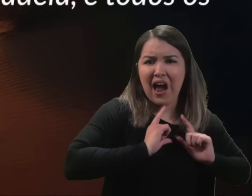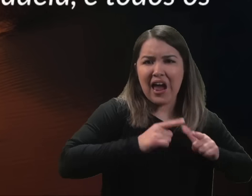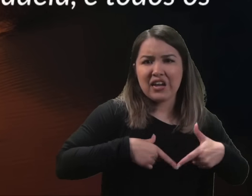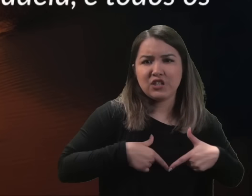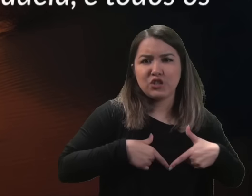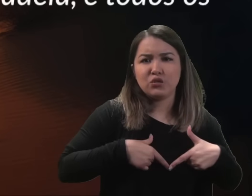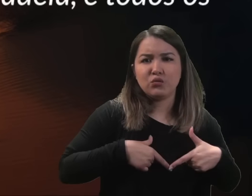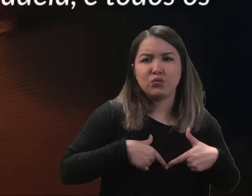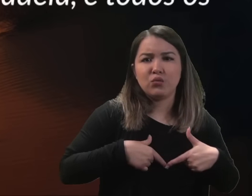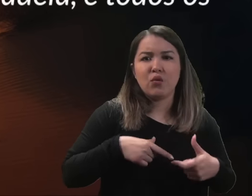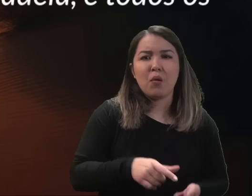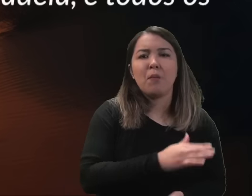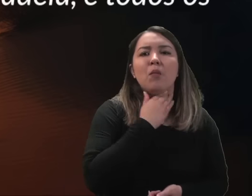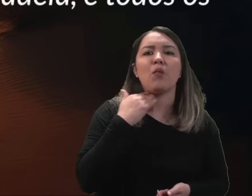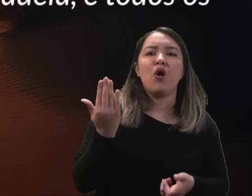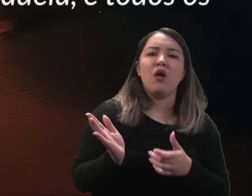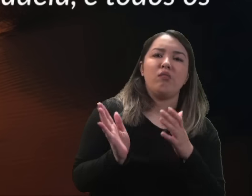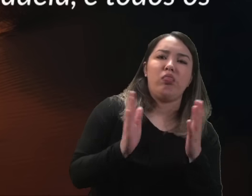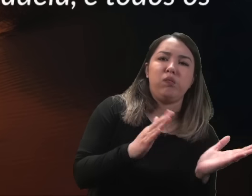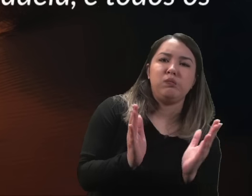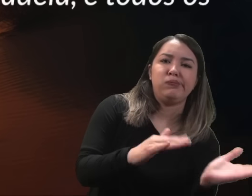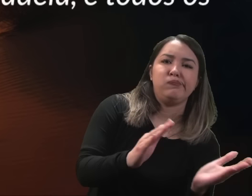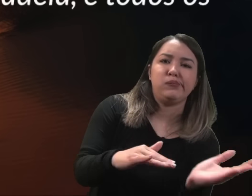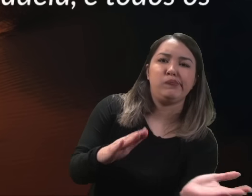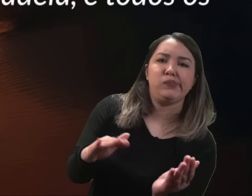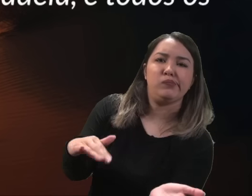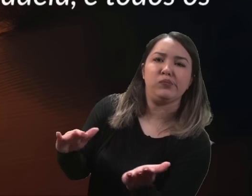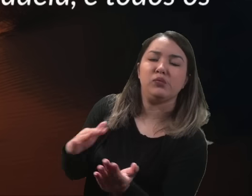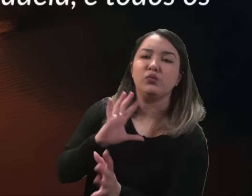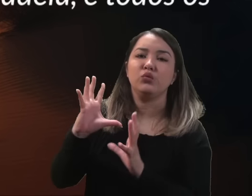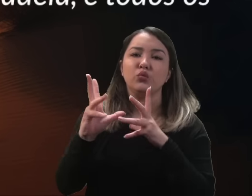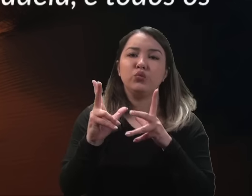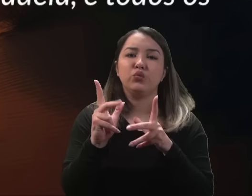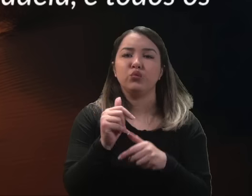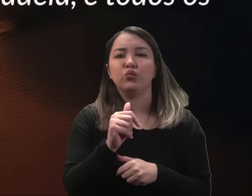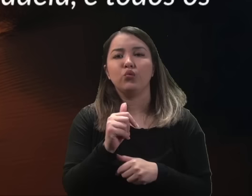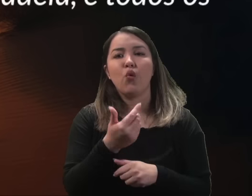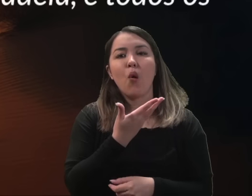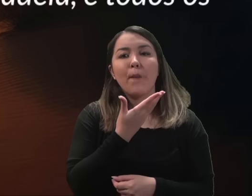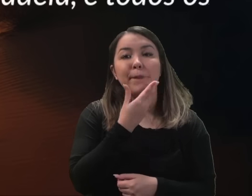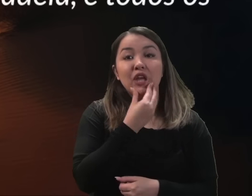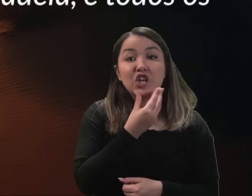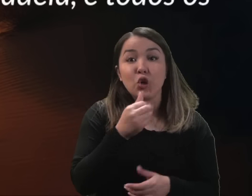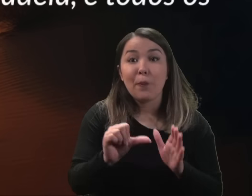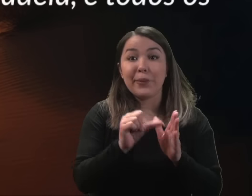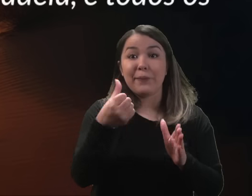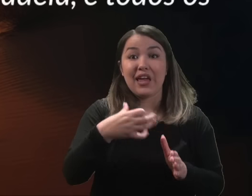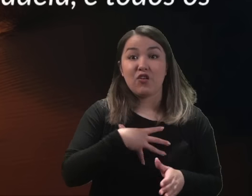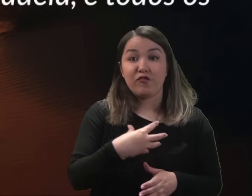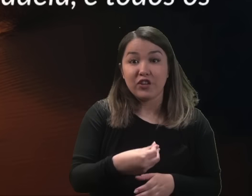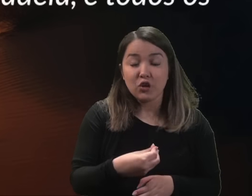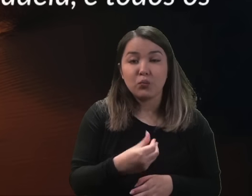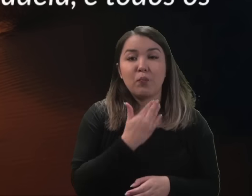primogênito do prisioneiro que estava na cadeia e todos os primogênitos dos animais